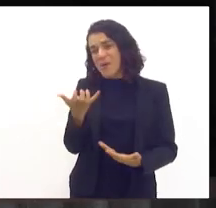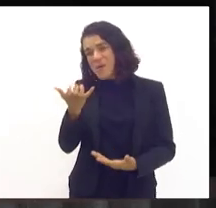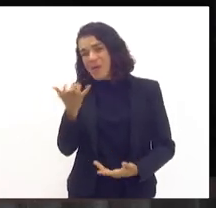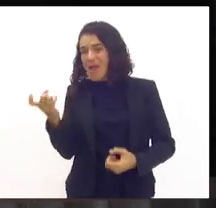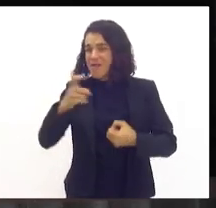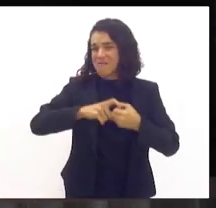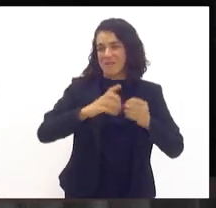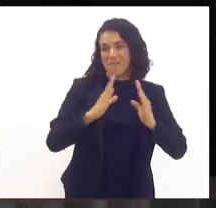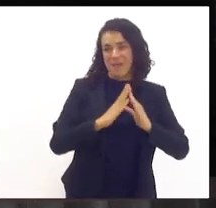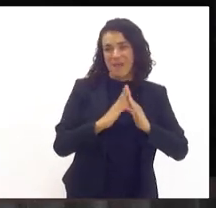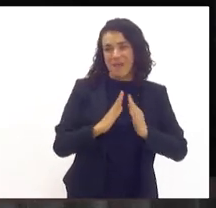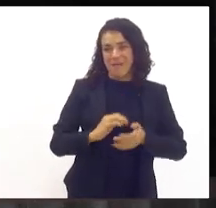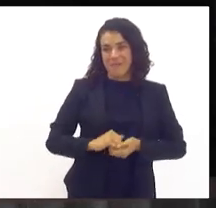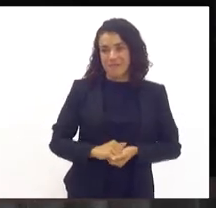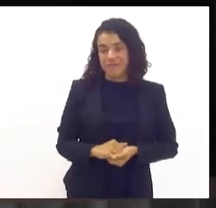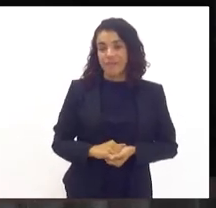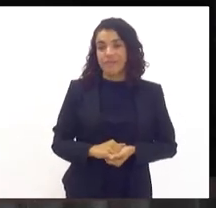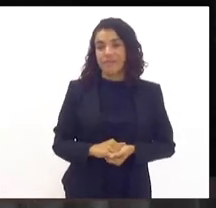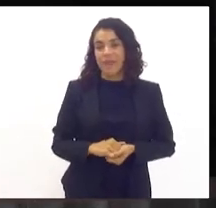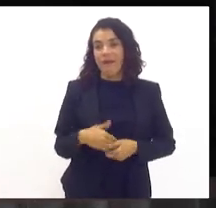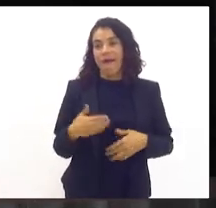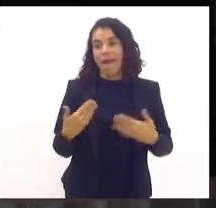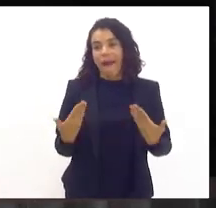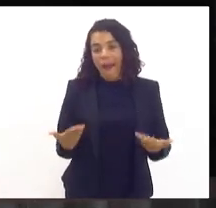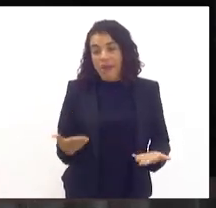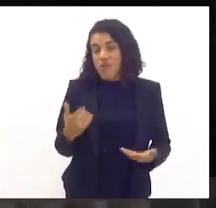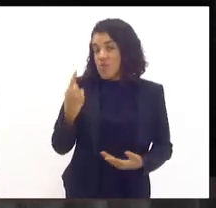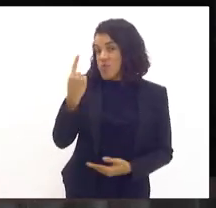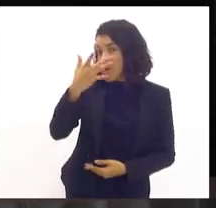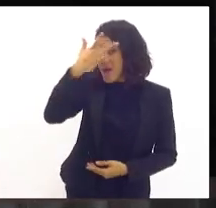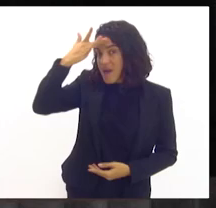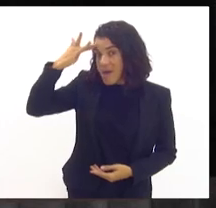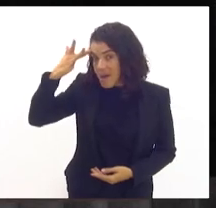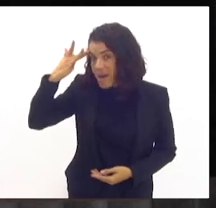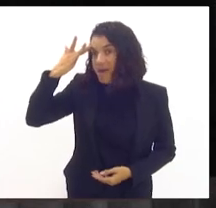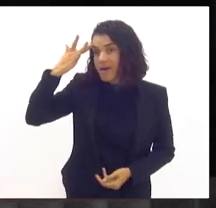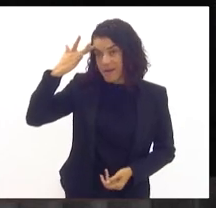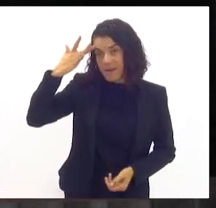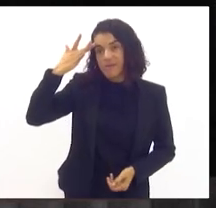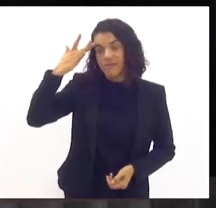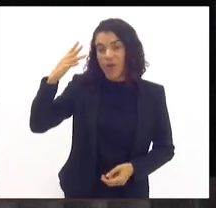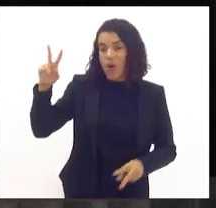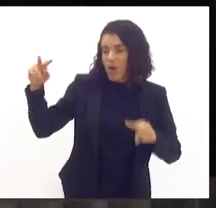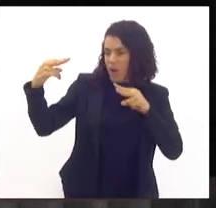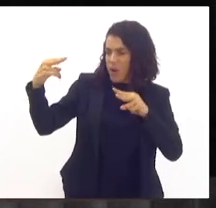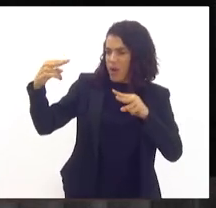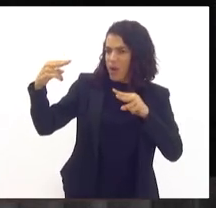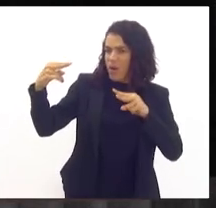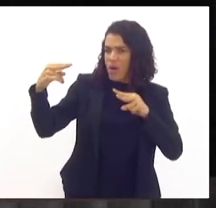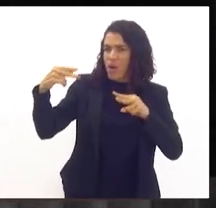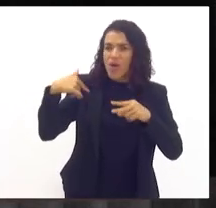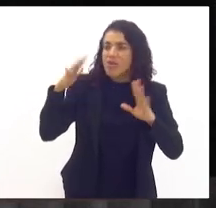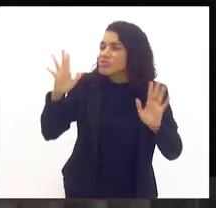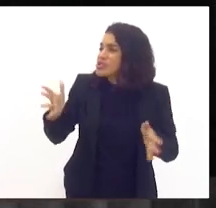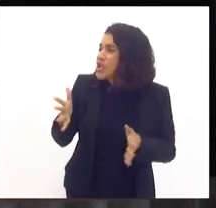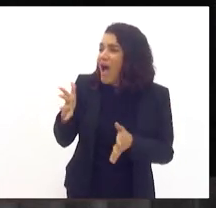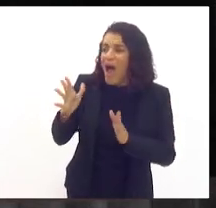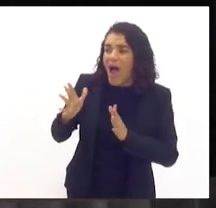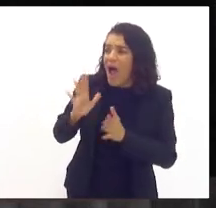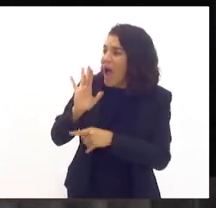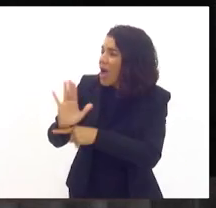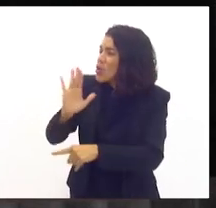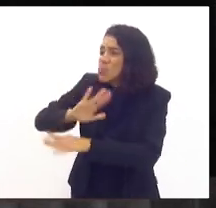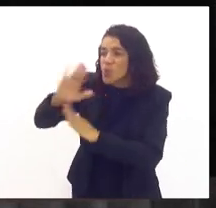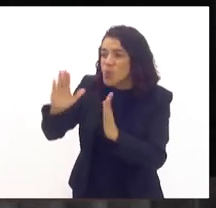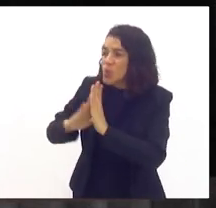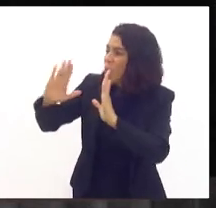casa. Tem que esperar. Até que veio um cidadão lá, aí olhou para minha casa e falou, cara, fiz tudo o que foi pedido,